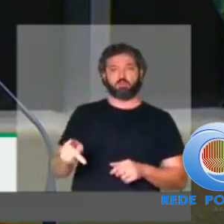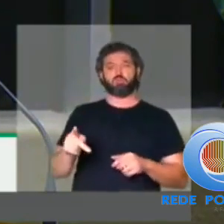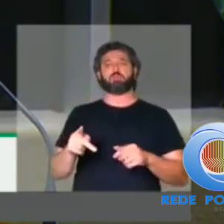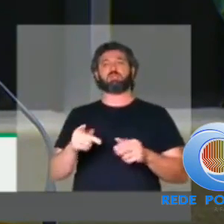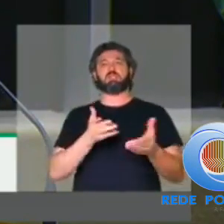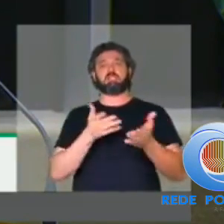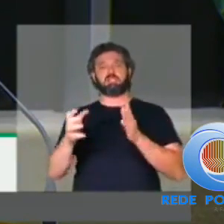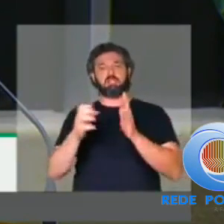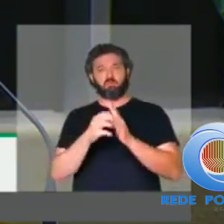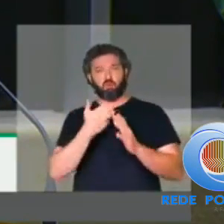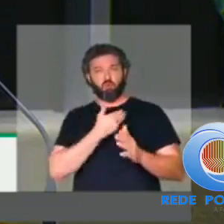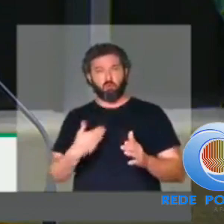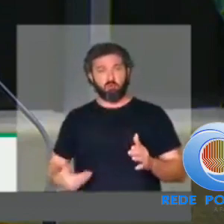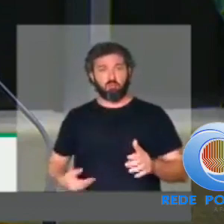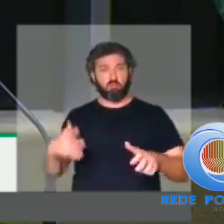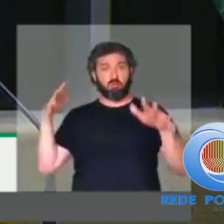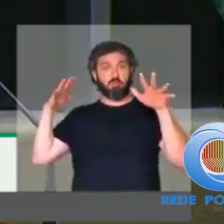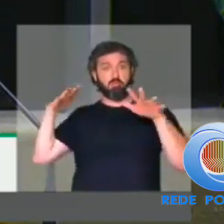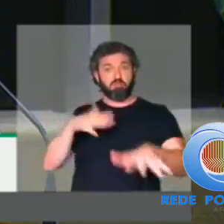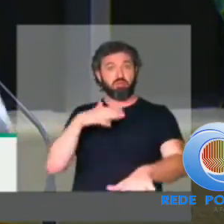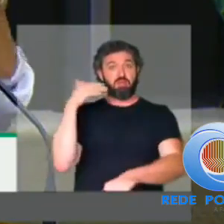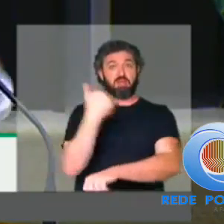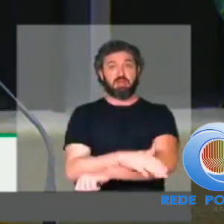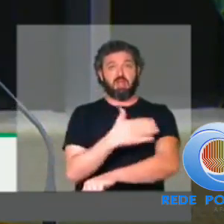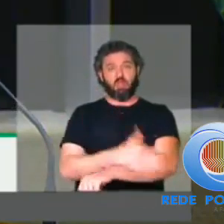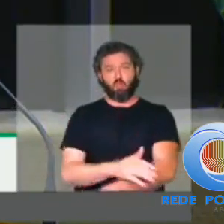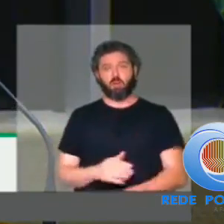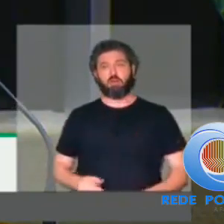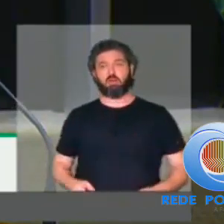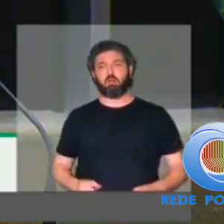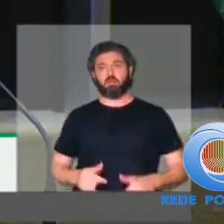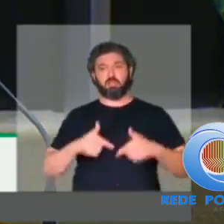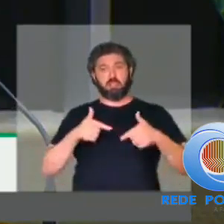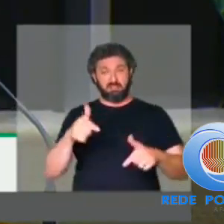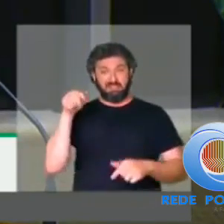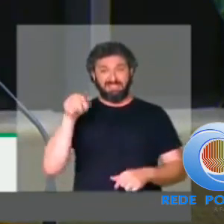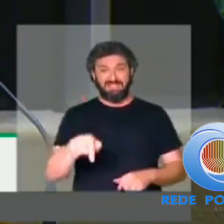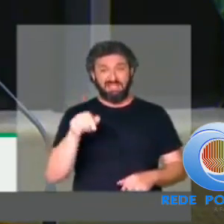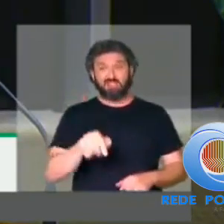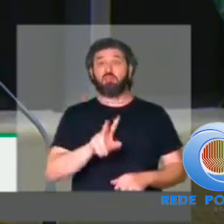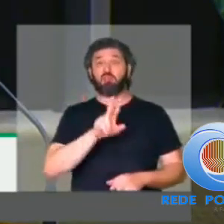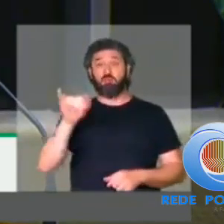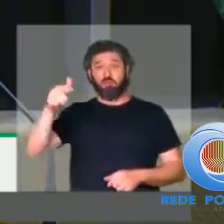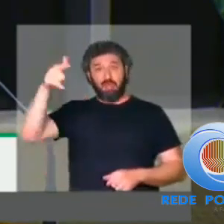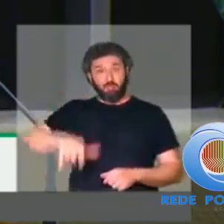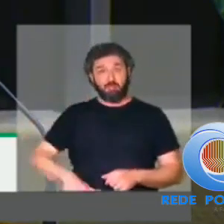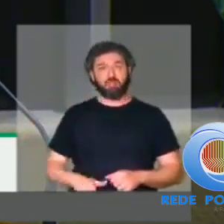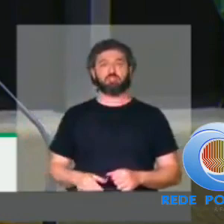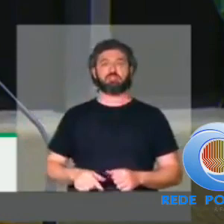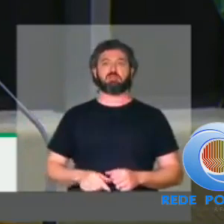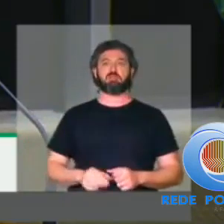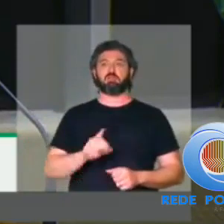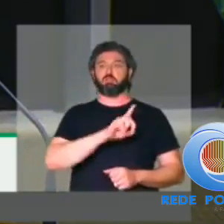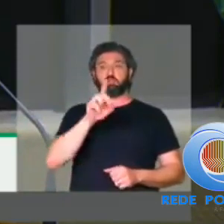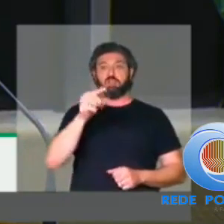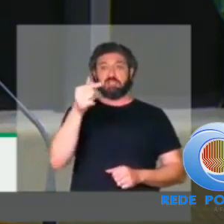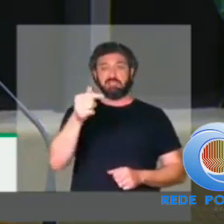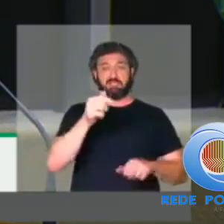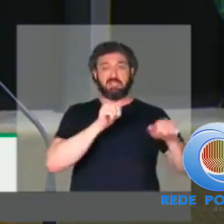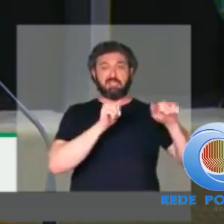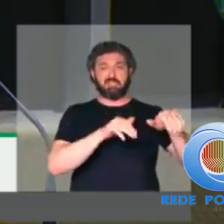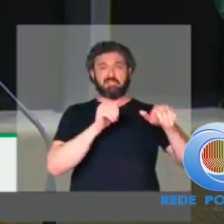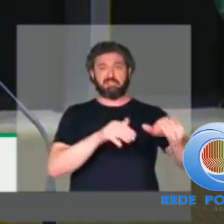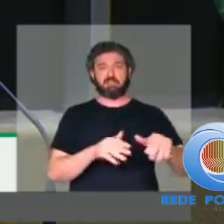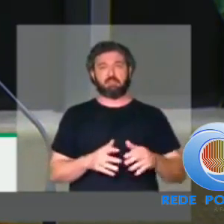professores, servidores nas ruas. E essas manifestações vão se repetir no dia 7